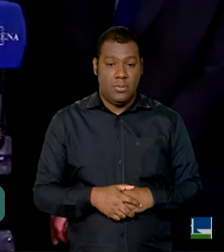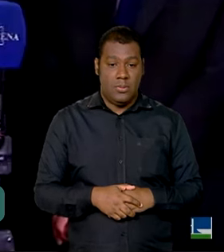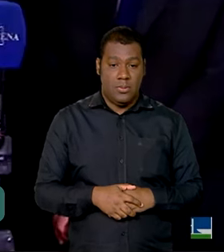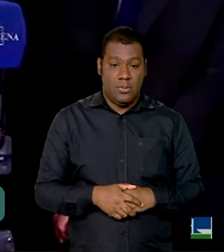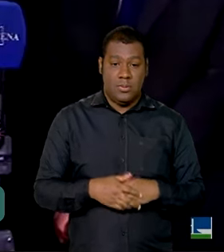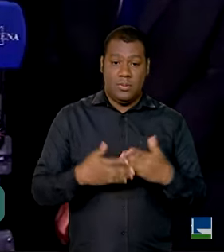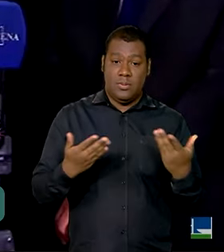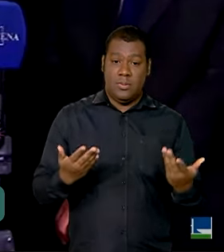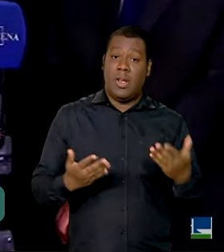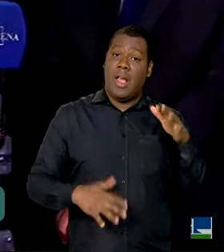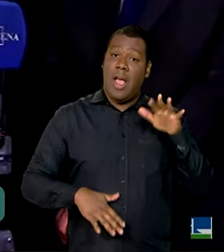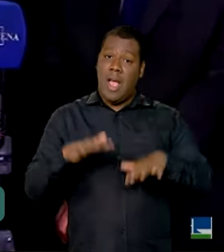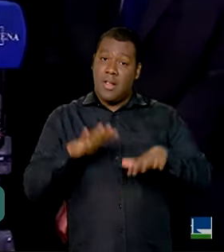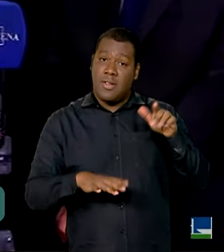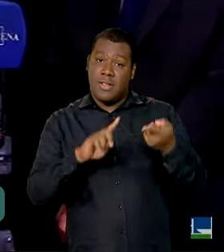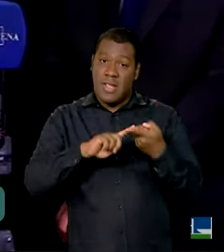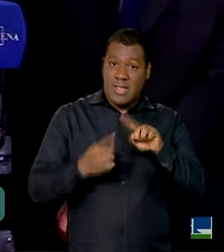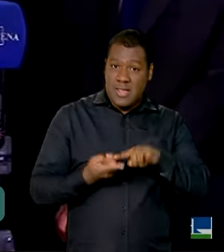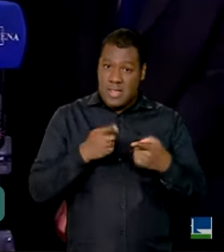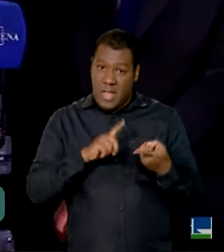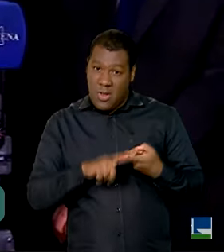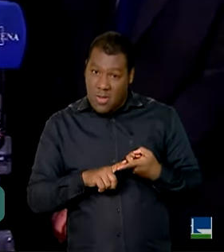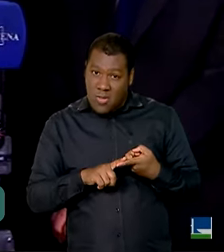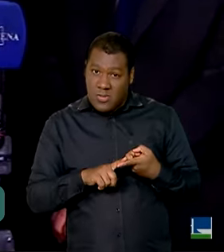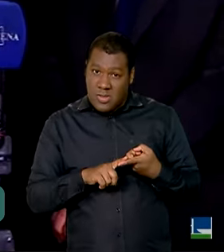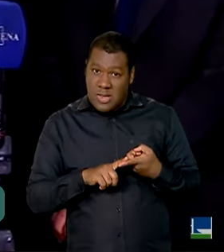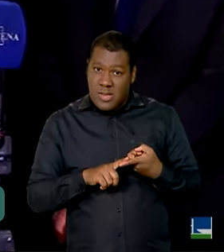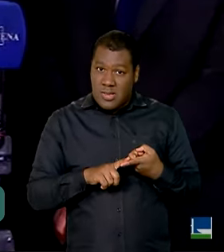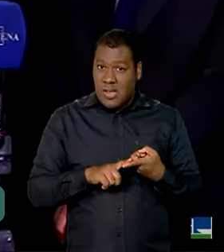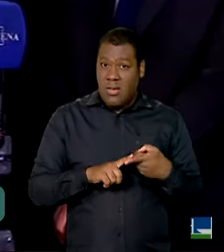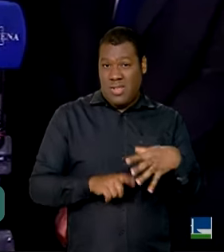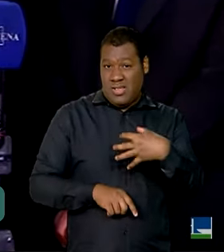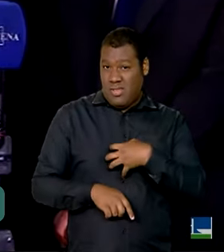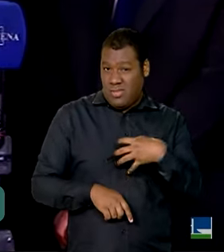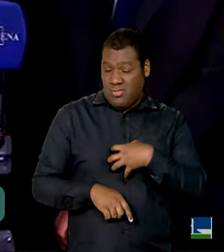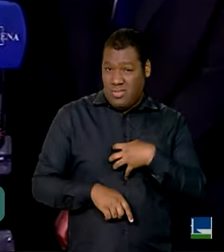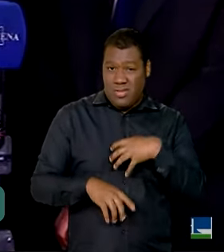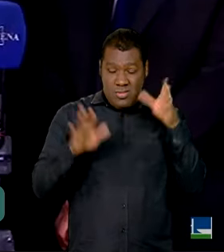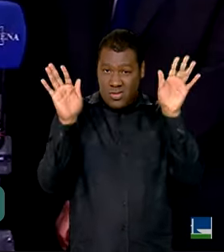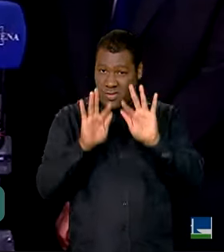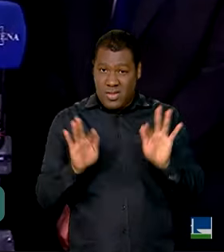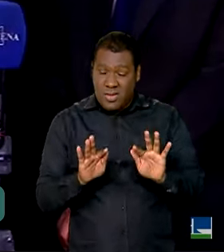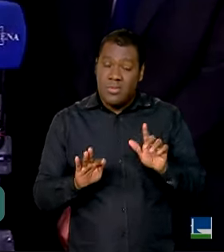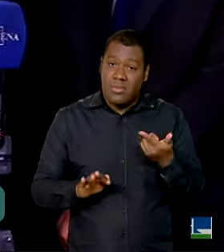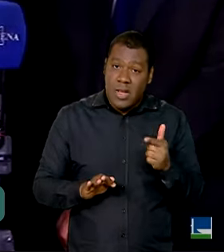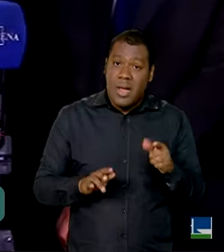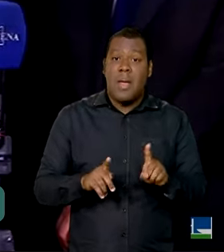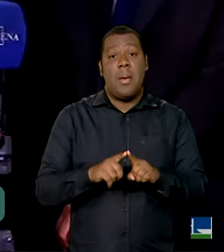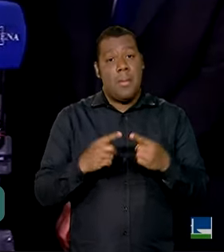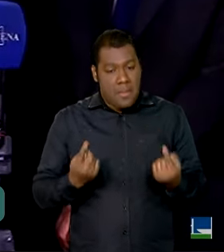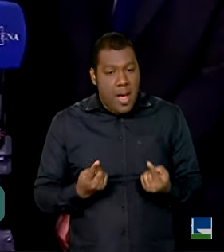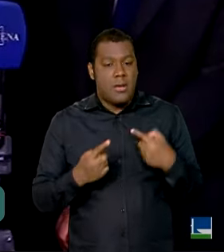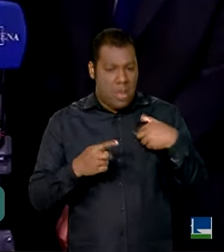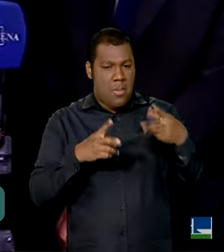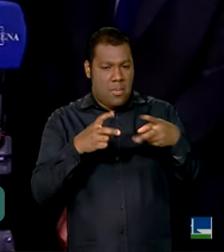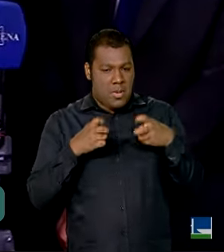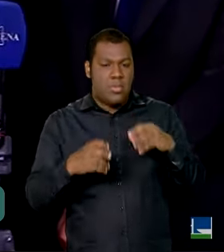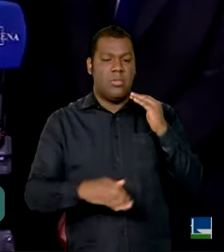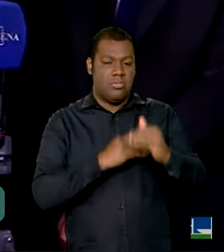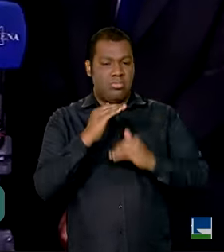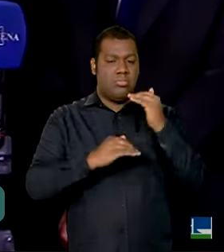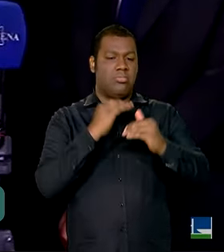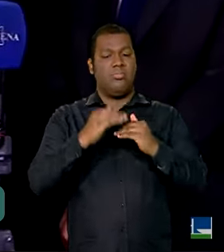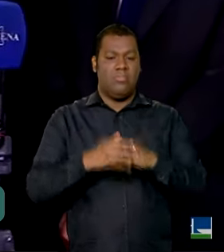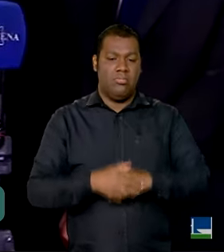eufóricos com o resultado das negociações, mas em todos os casos houve avanço. Em todos